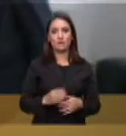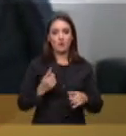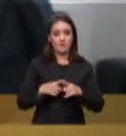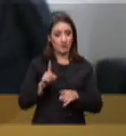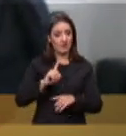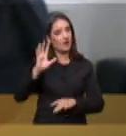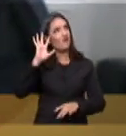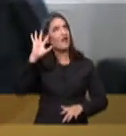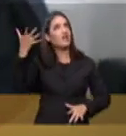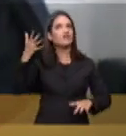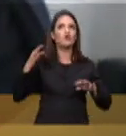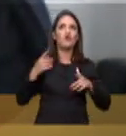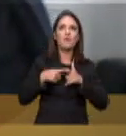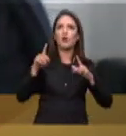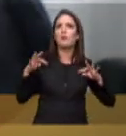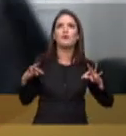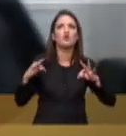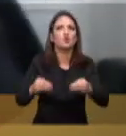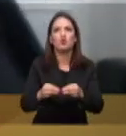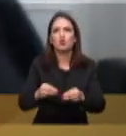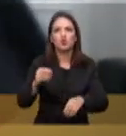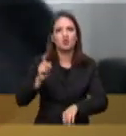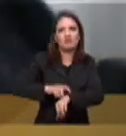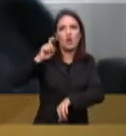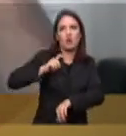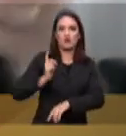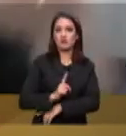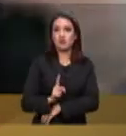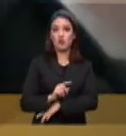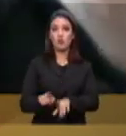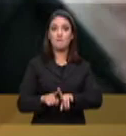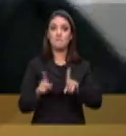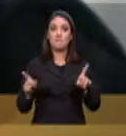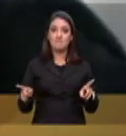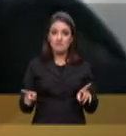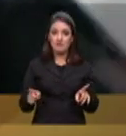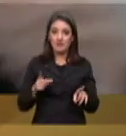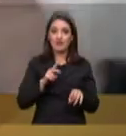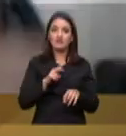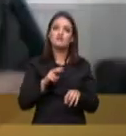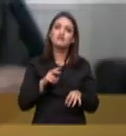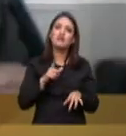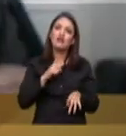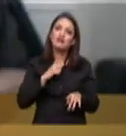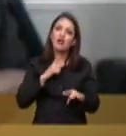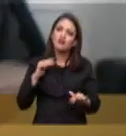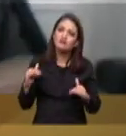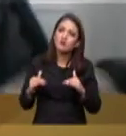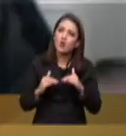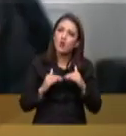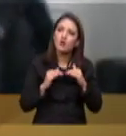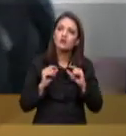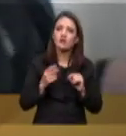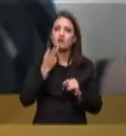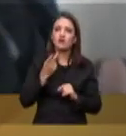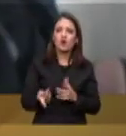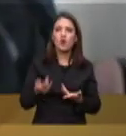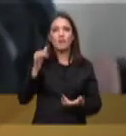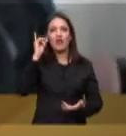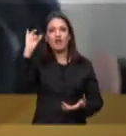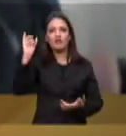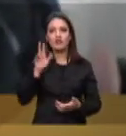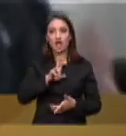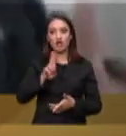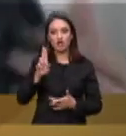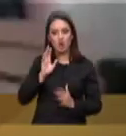resolver todos os problemas, vai avançar muito no que Vossa Excelência acabou de dizer, no combate ao